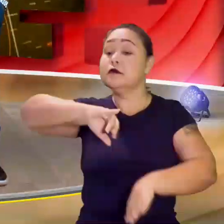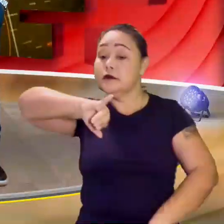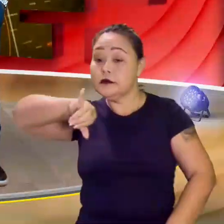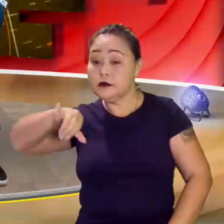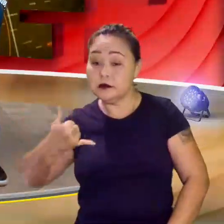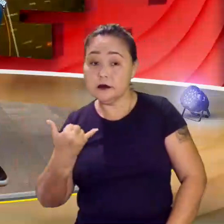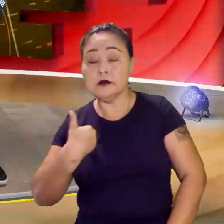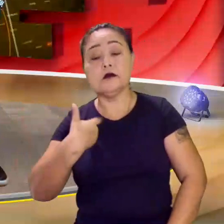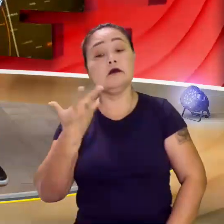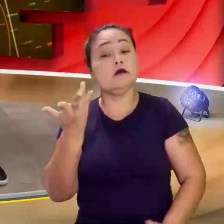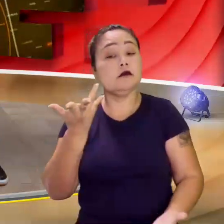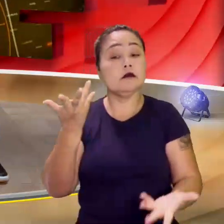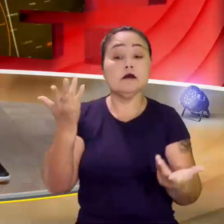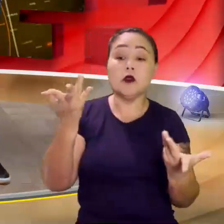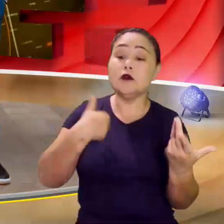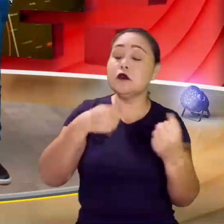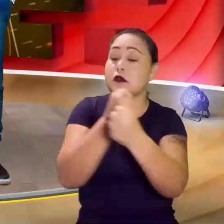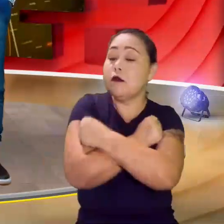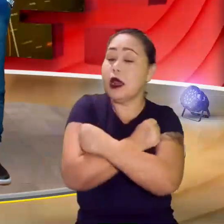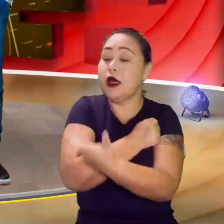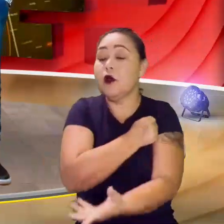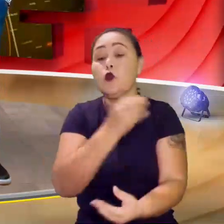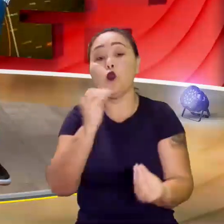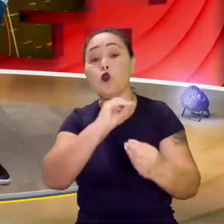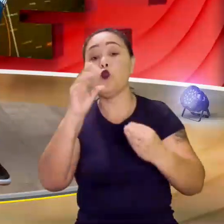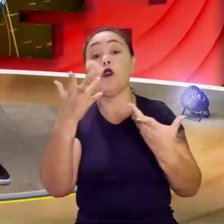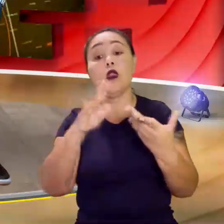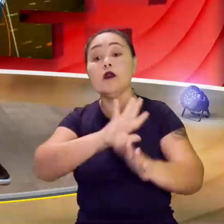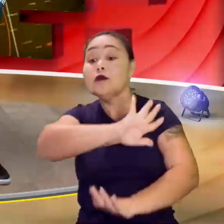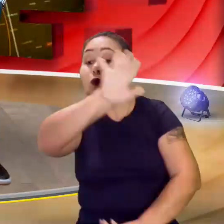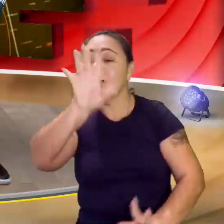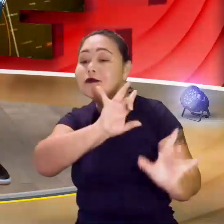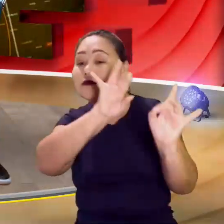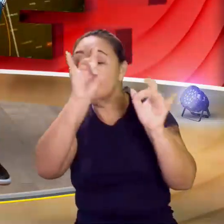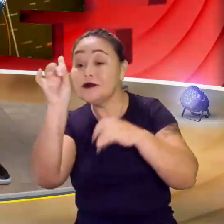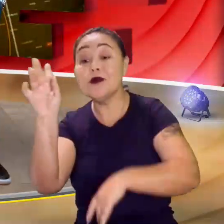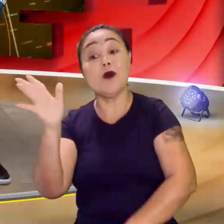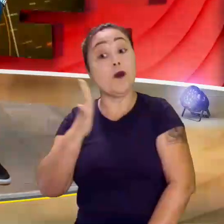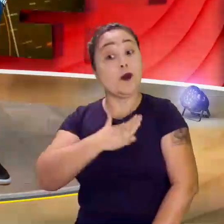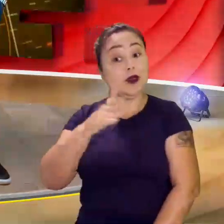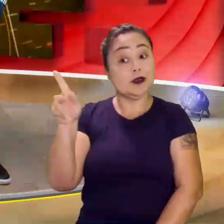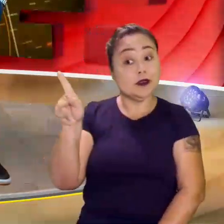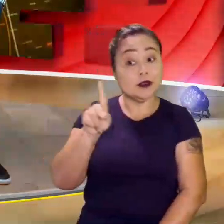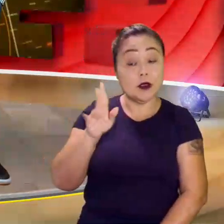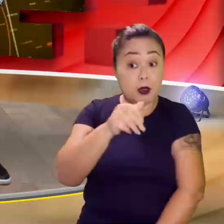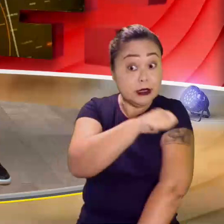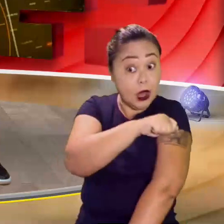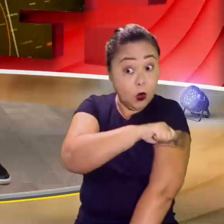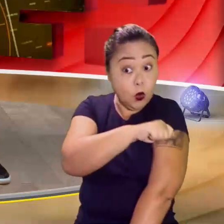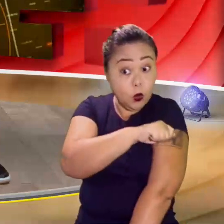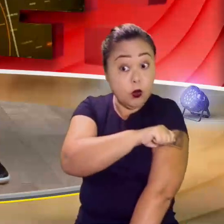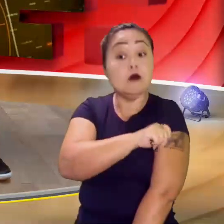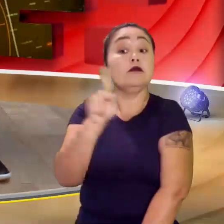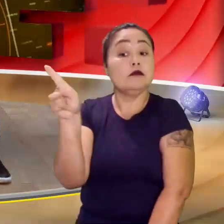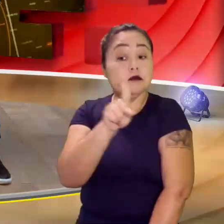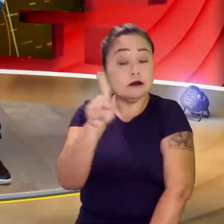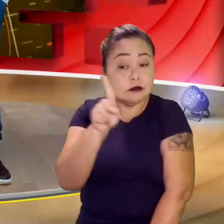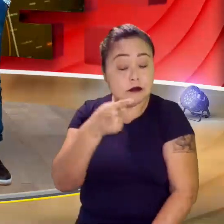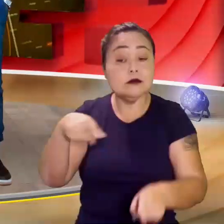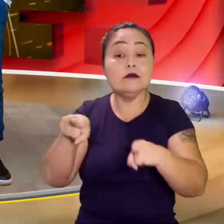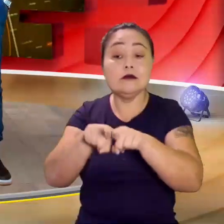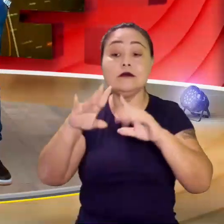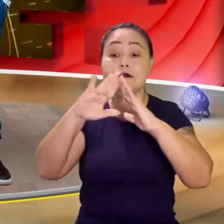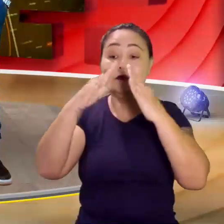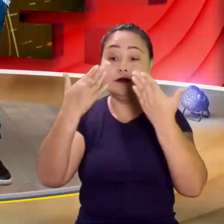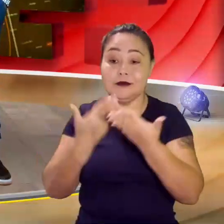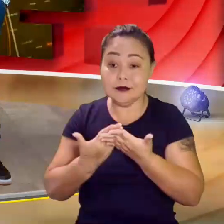oportunidade, manda seus abraços, seus beijos aí. Mandando aqui um alô especial para os meus alunos da mediação tecnológica, para os meus professores da escola,